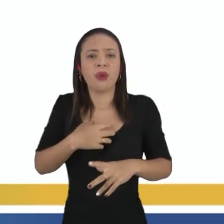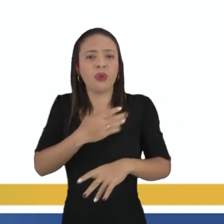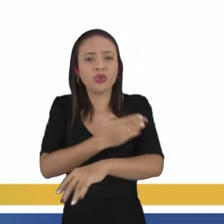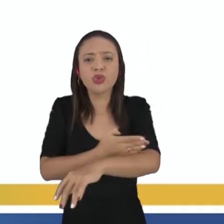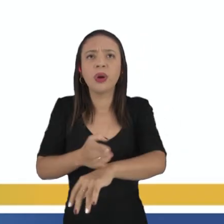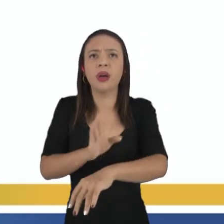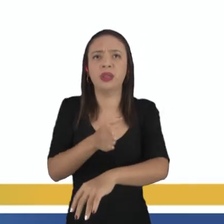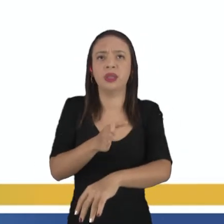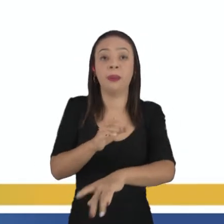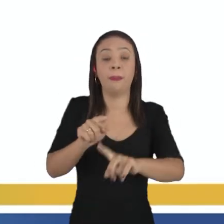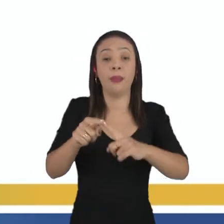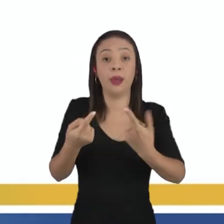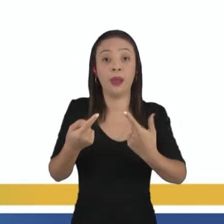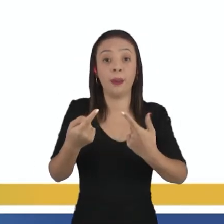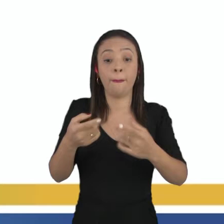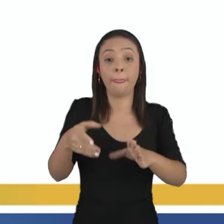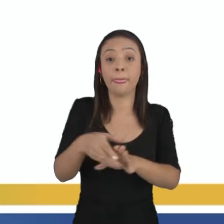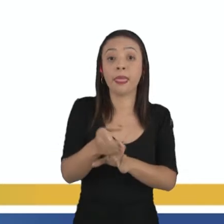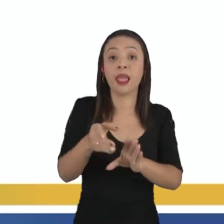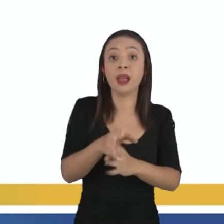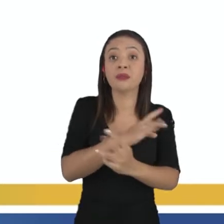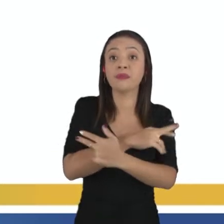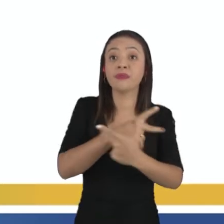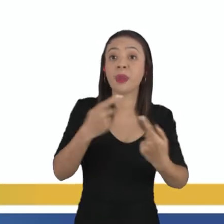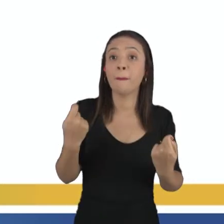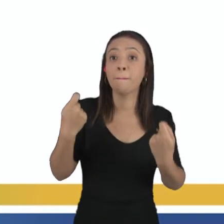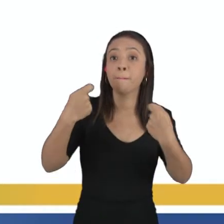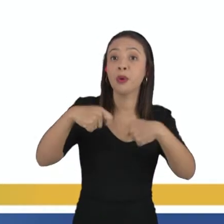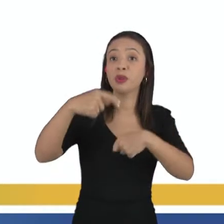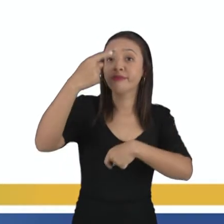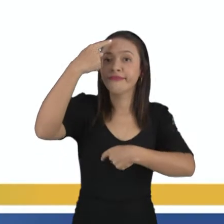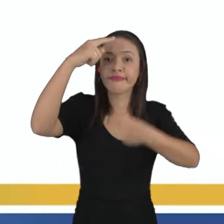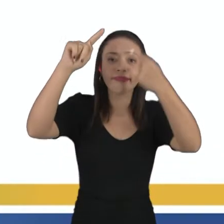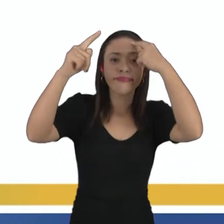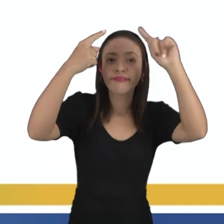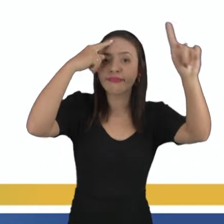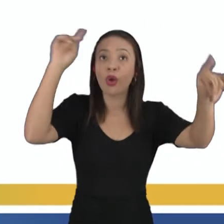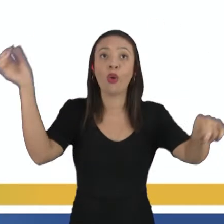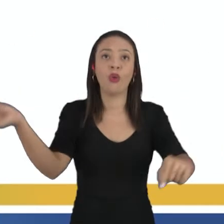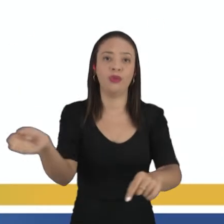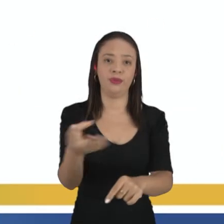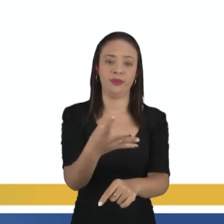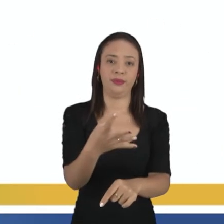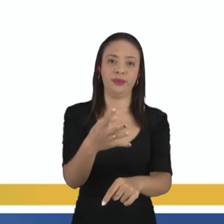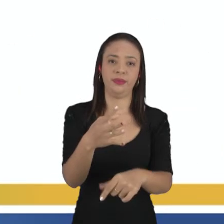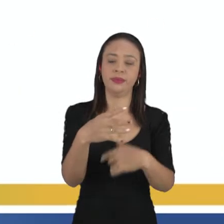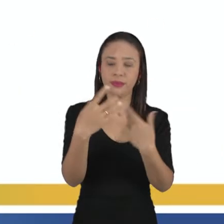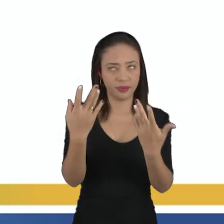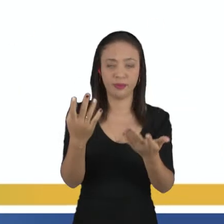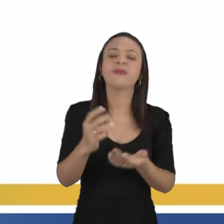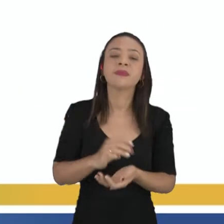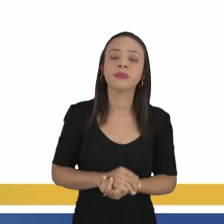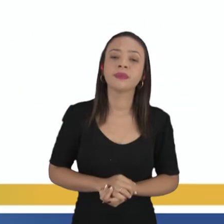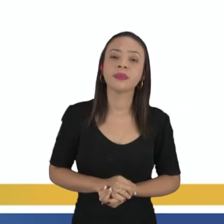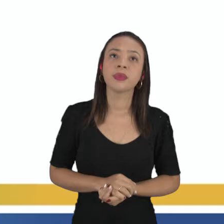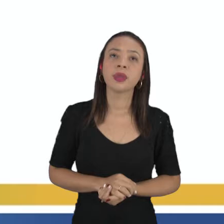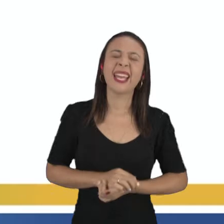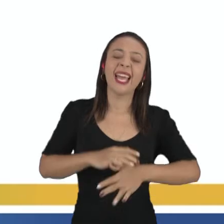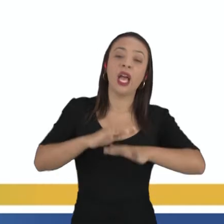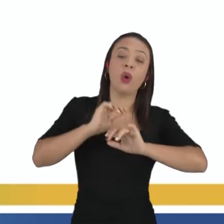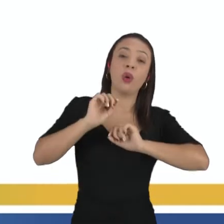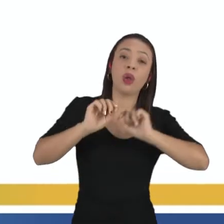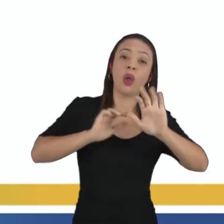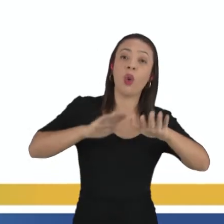assim cria condições de possibilidades para outras criações, para um movimento que pode ser tomado como